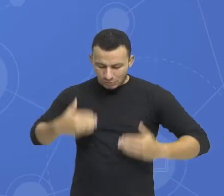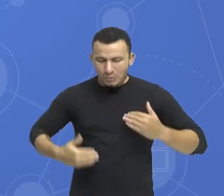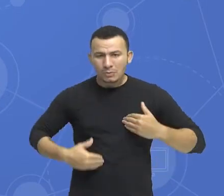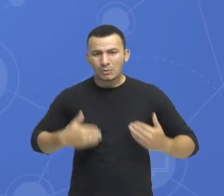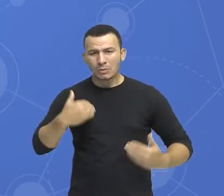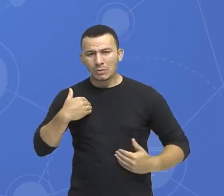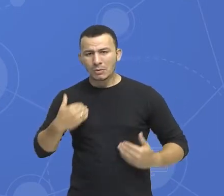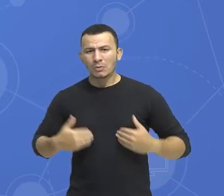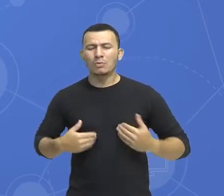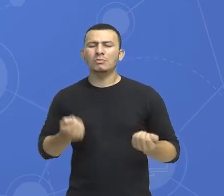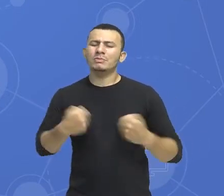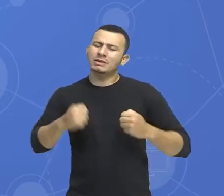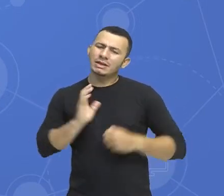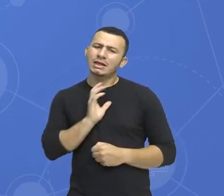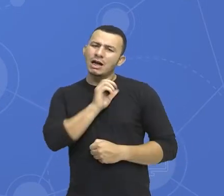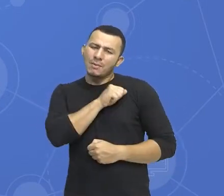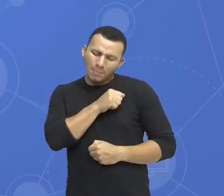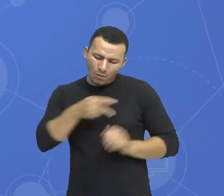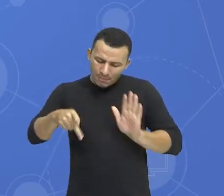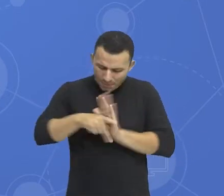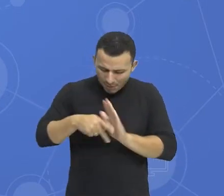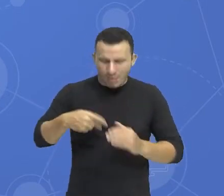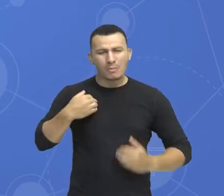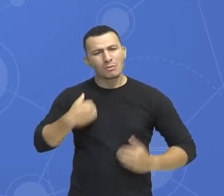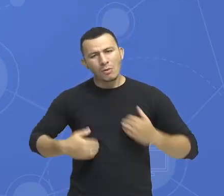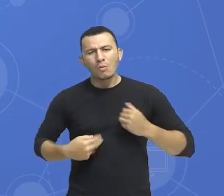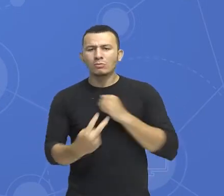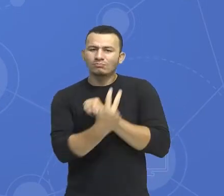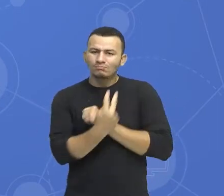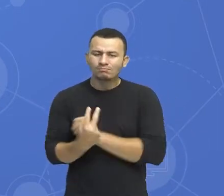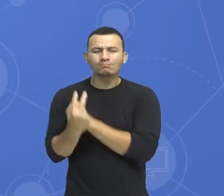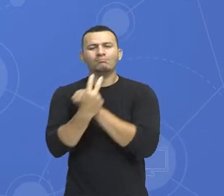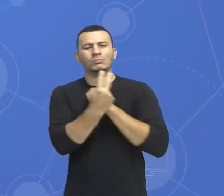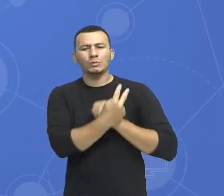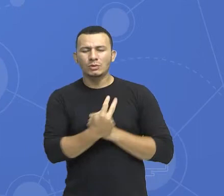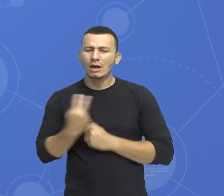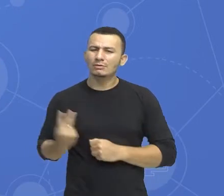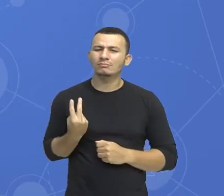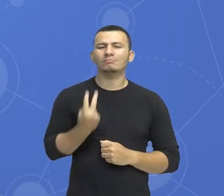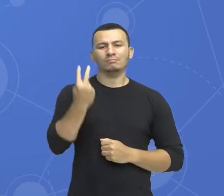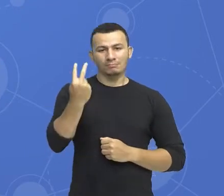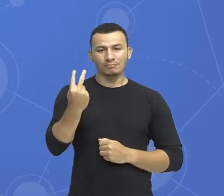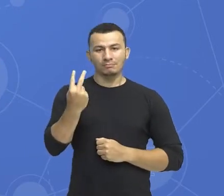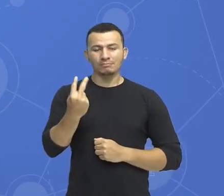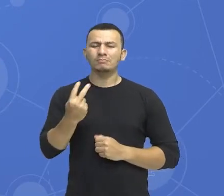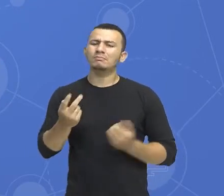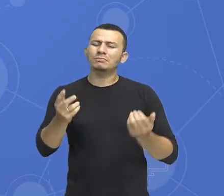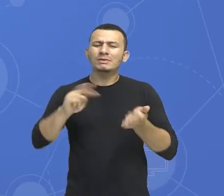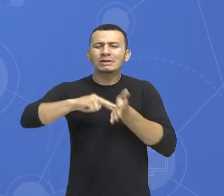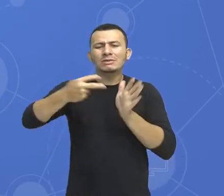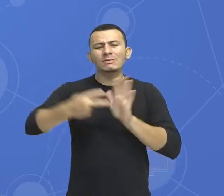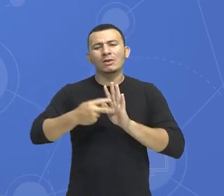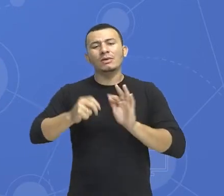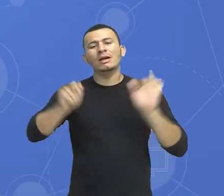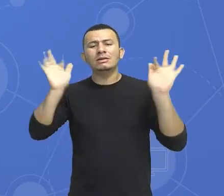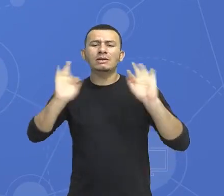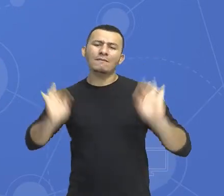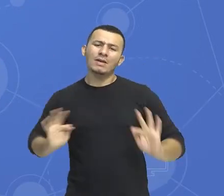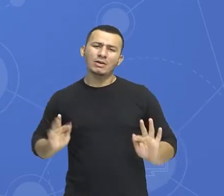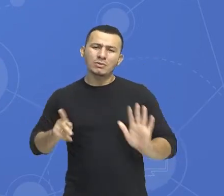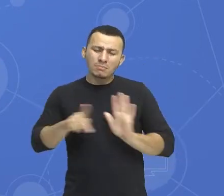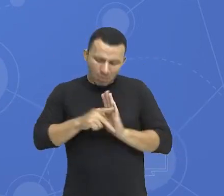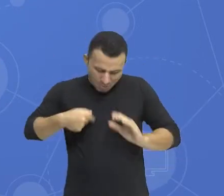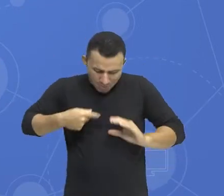mais amor pelo nosso próprio corpo, né? Cuidar dele bastante e ser feliz, né, com as nossas